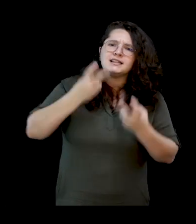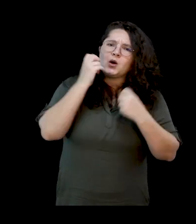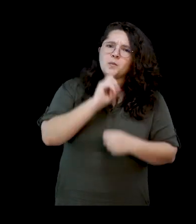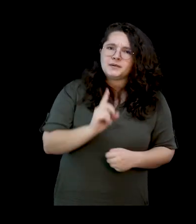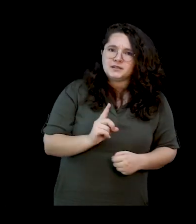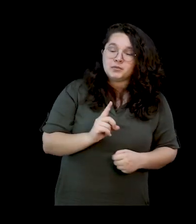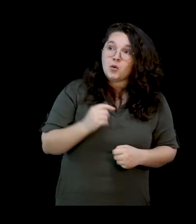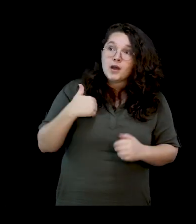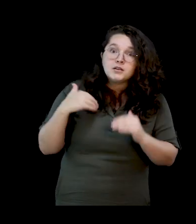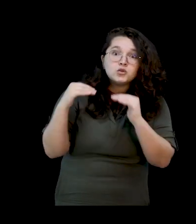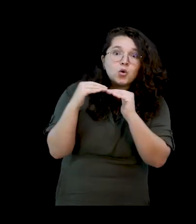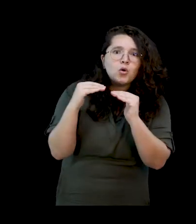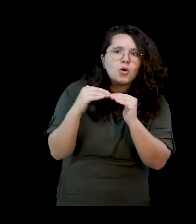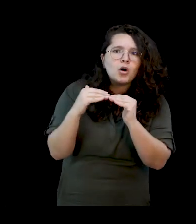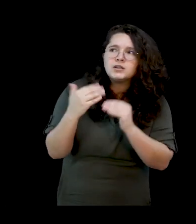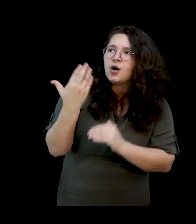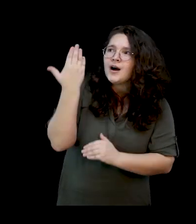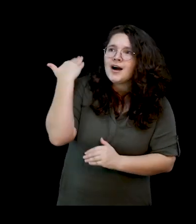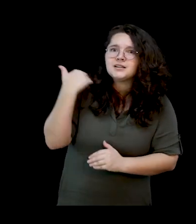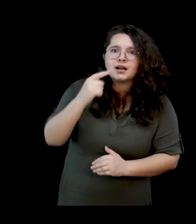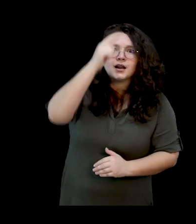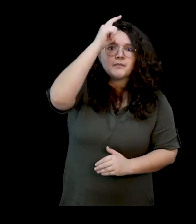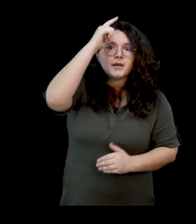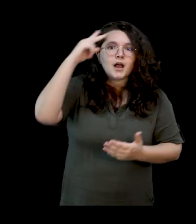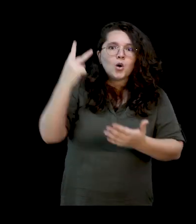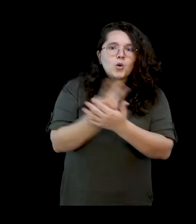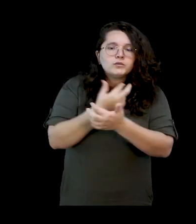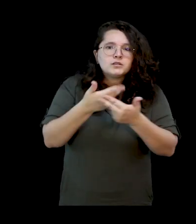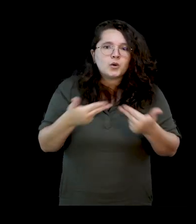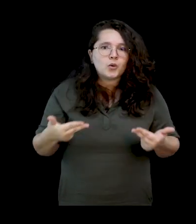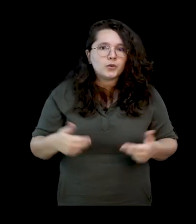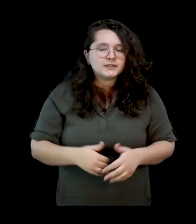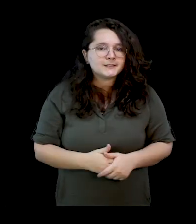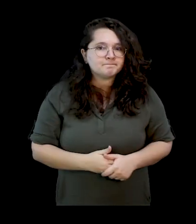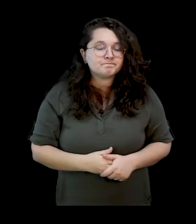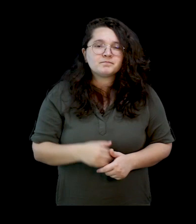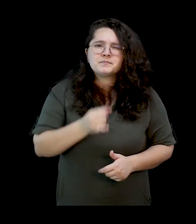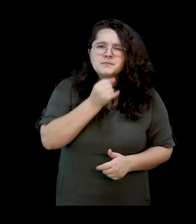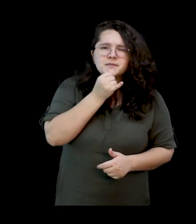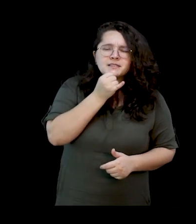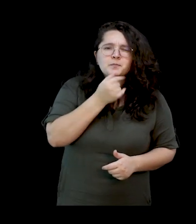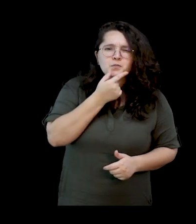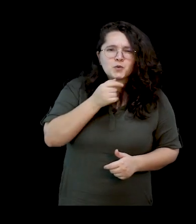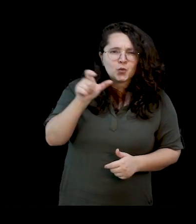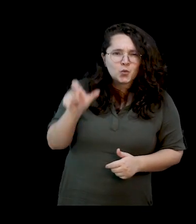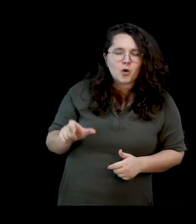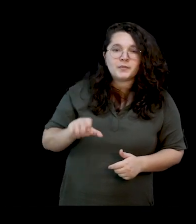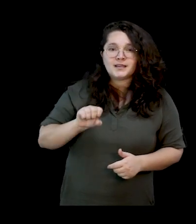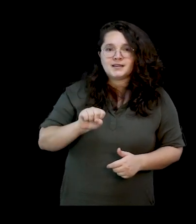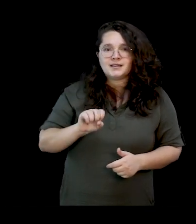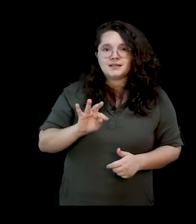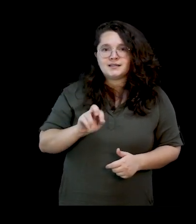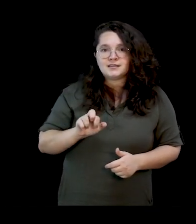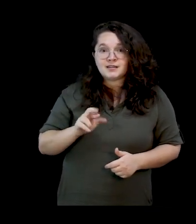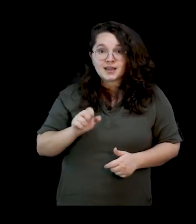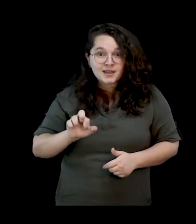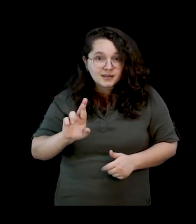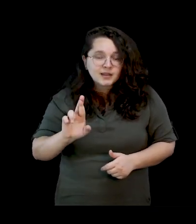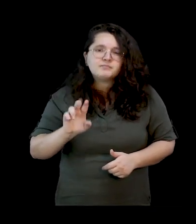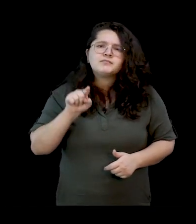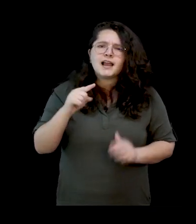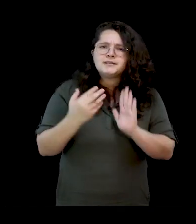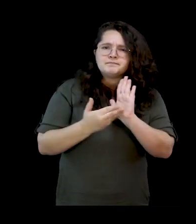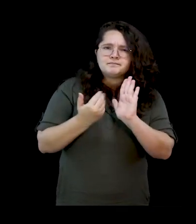na Alemanha na Segunda Guerra Mundial. Né? Quer dizer, o George Steiner, no Linguagem e Silêncio, ele fala,